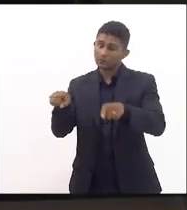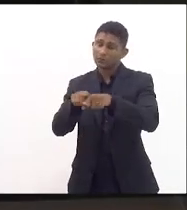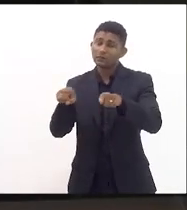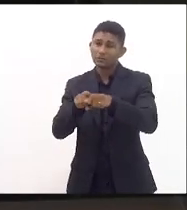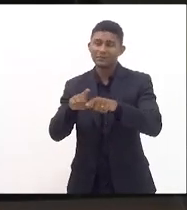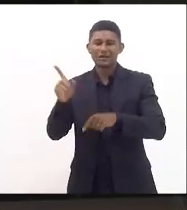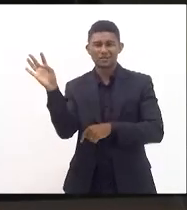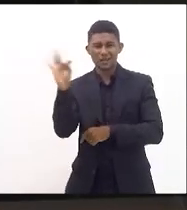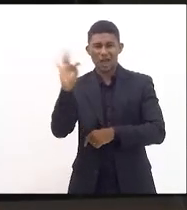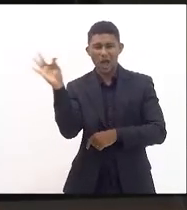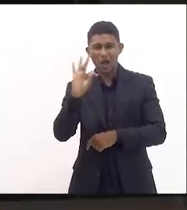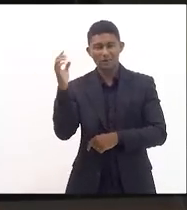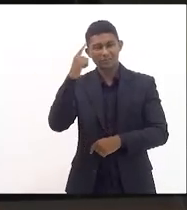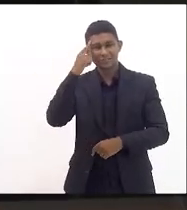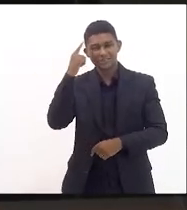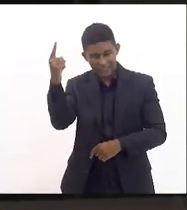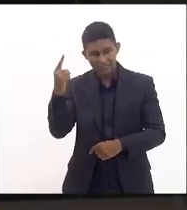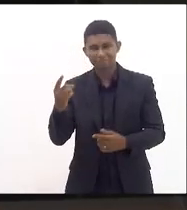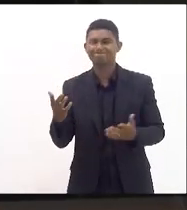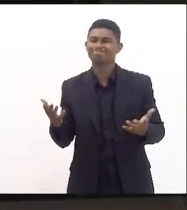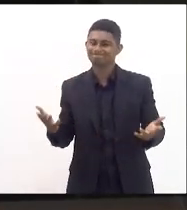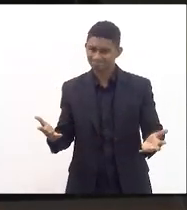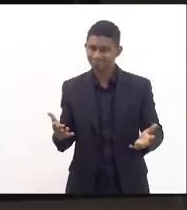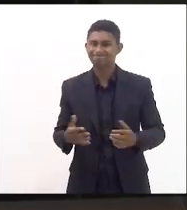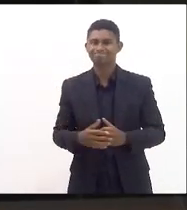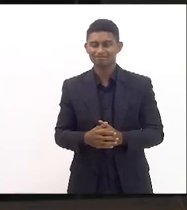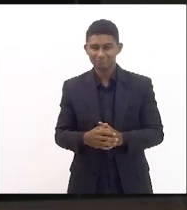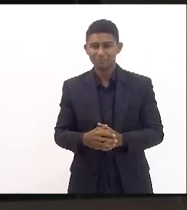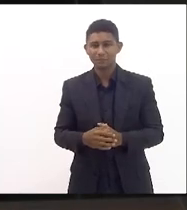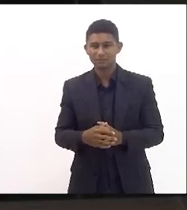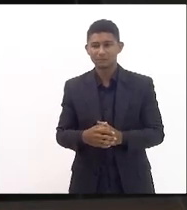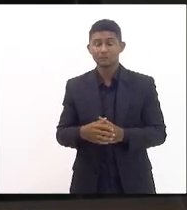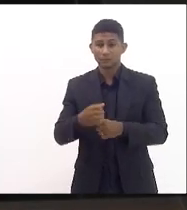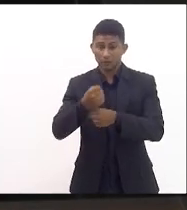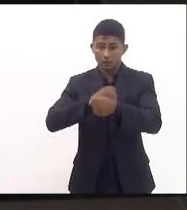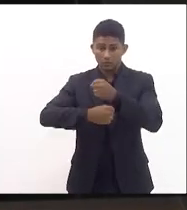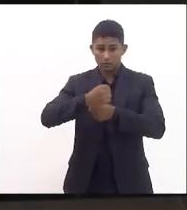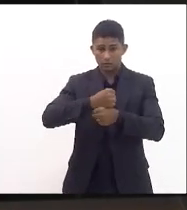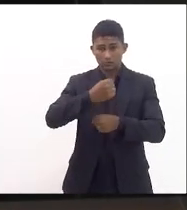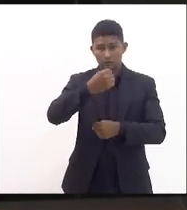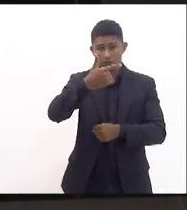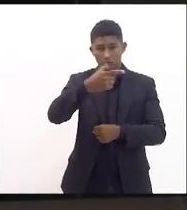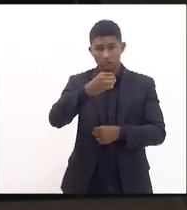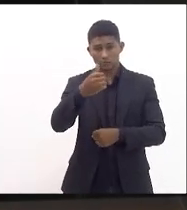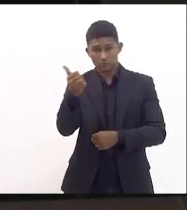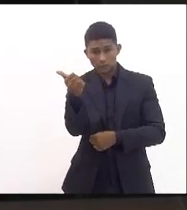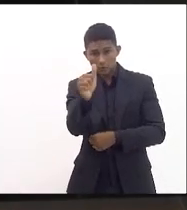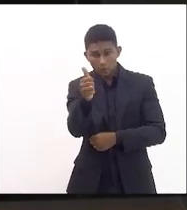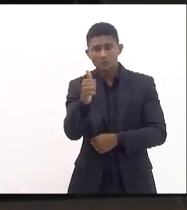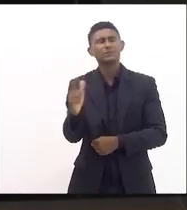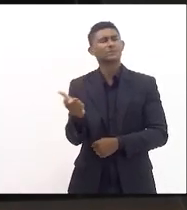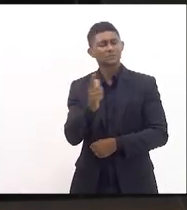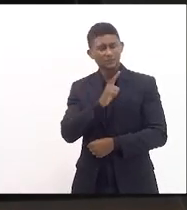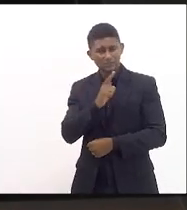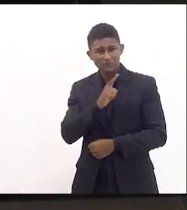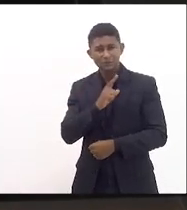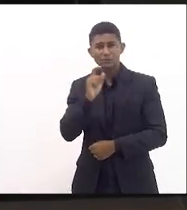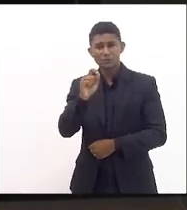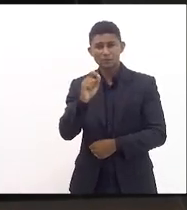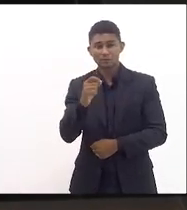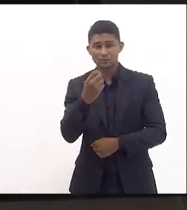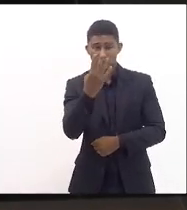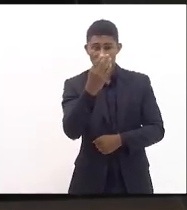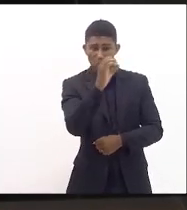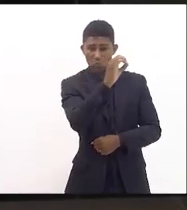apenas se lembrar daquele episódio para dizer que, em 2011, nós tivemos 400 milímetros